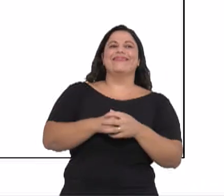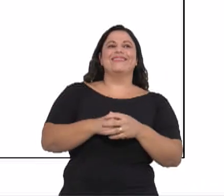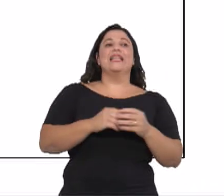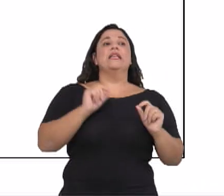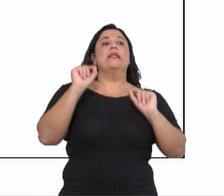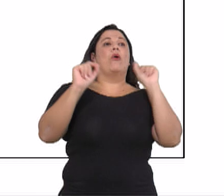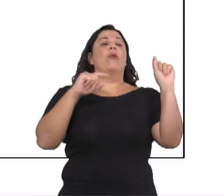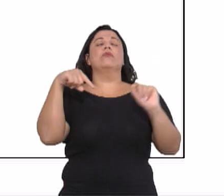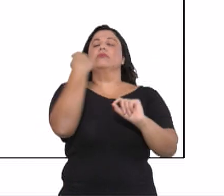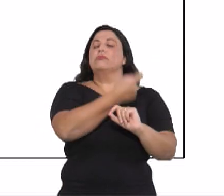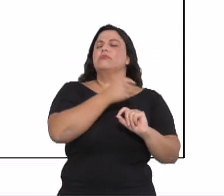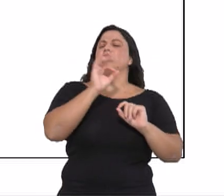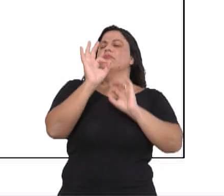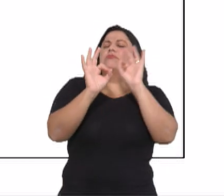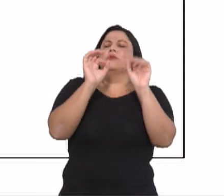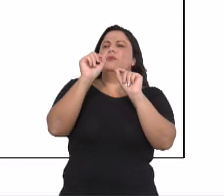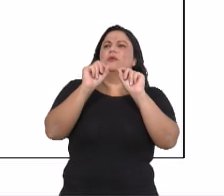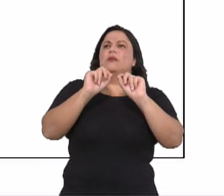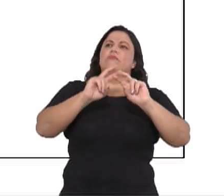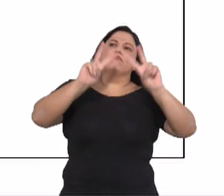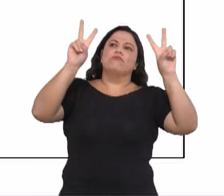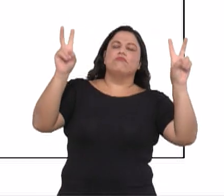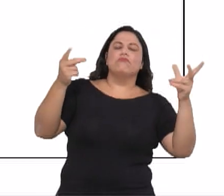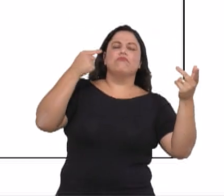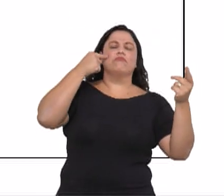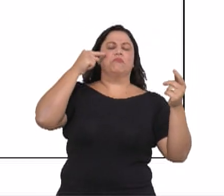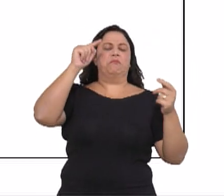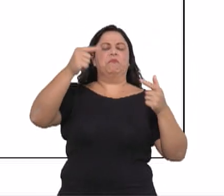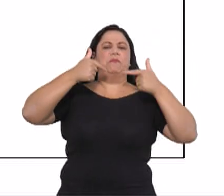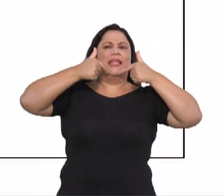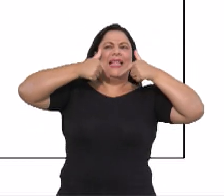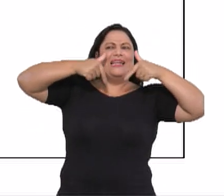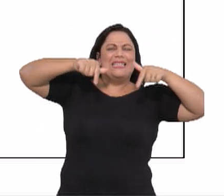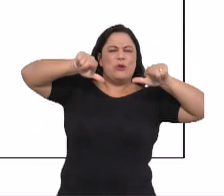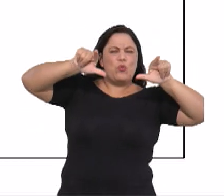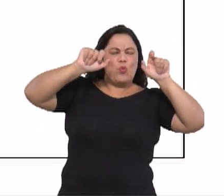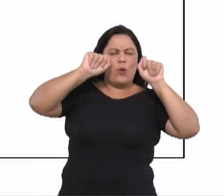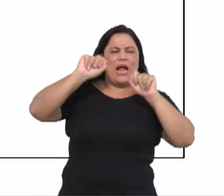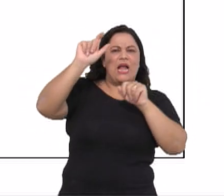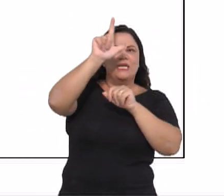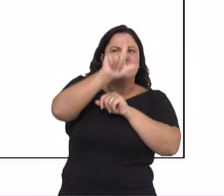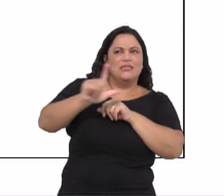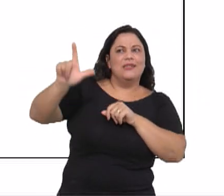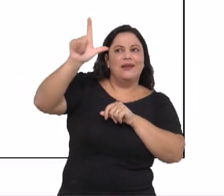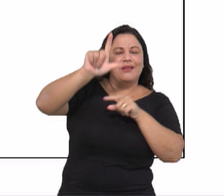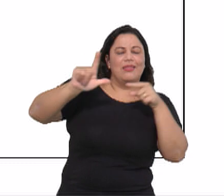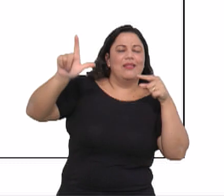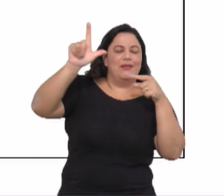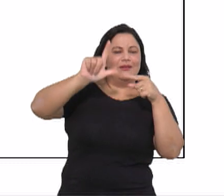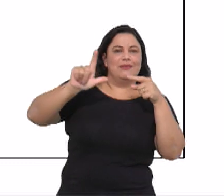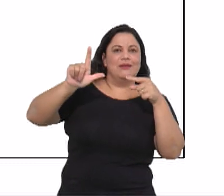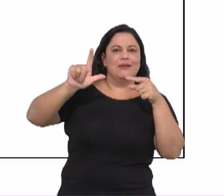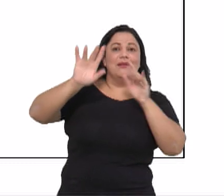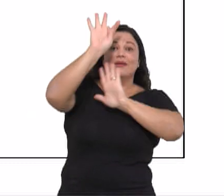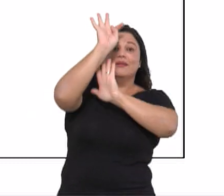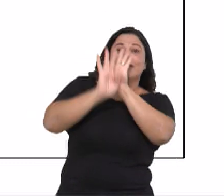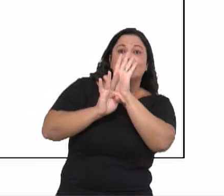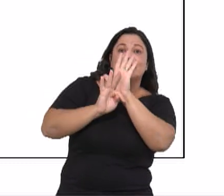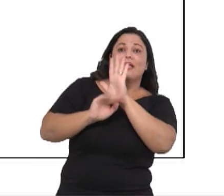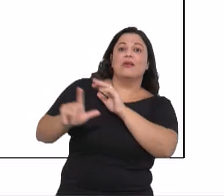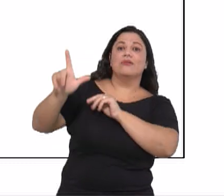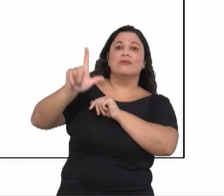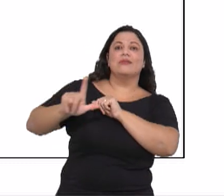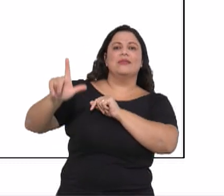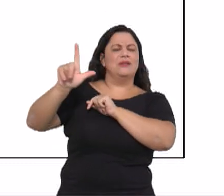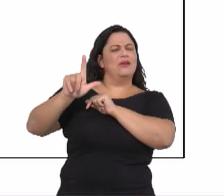Na linguagem literária, muitos textos literários, que